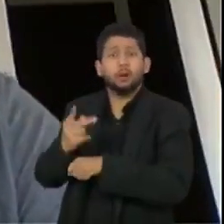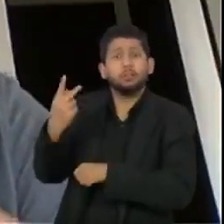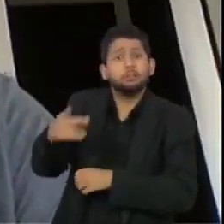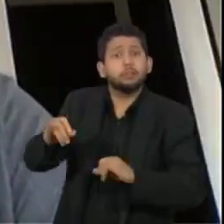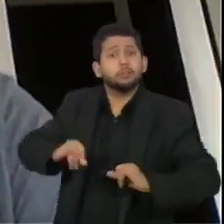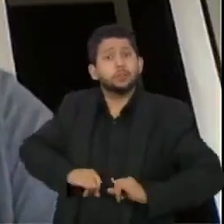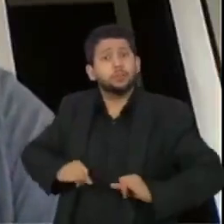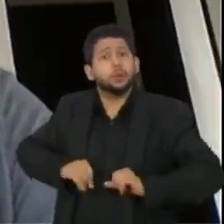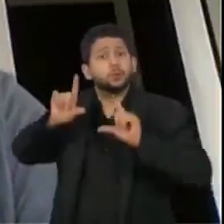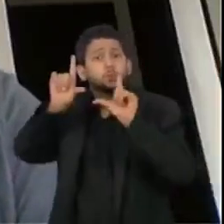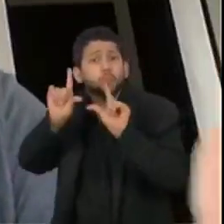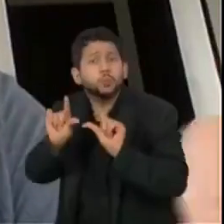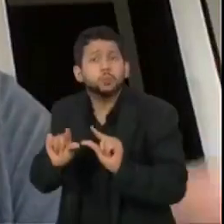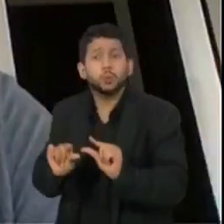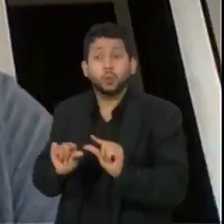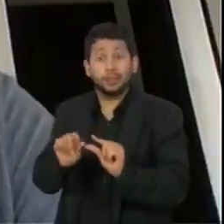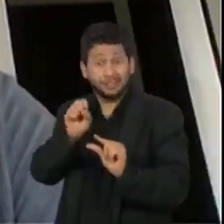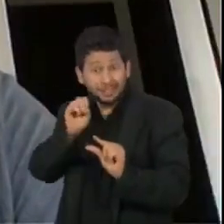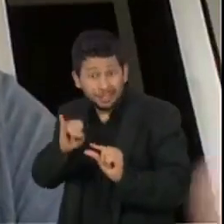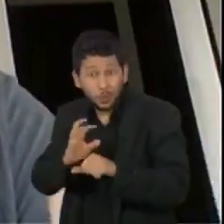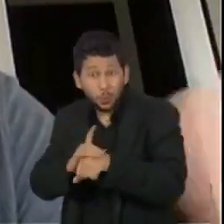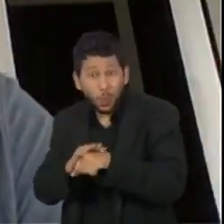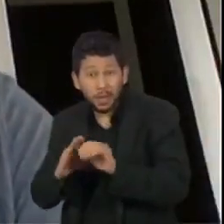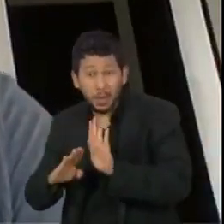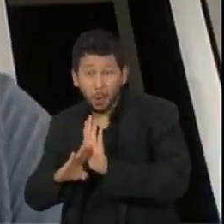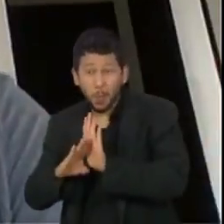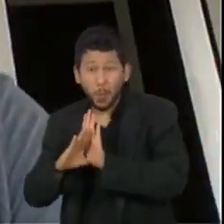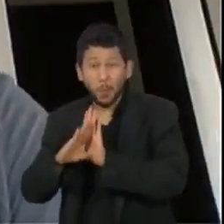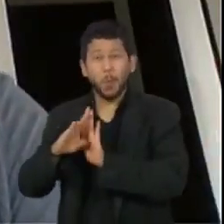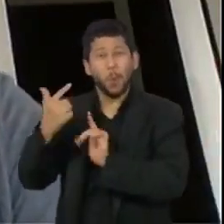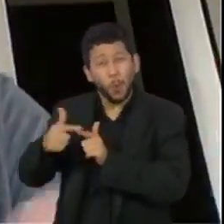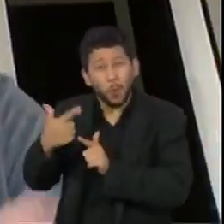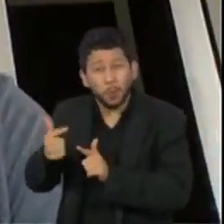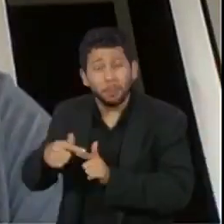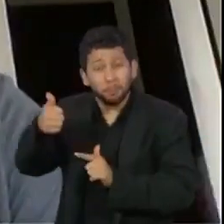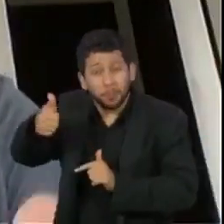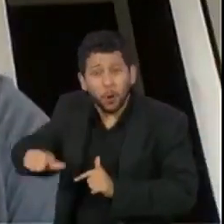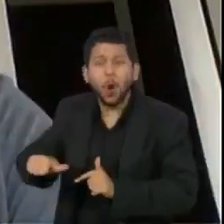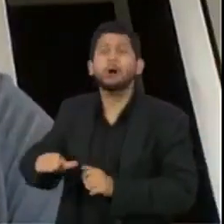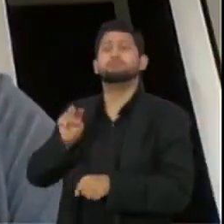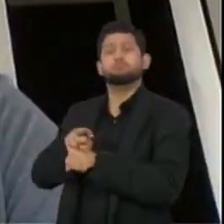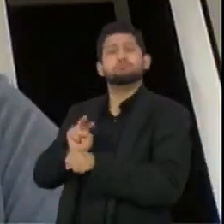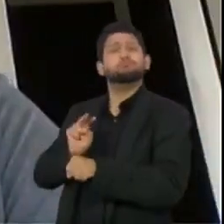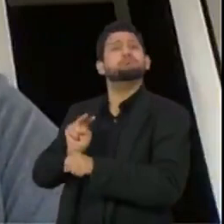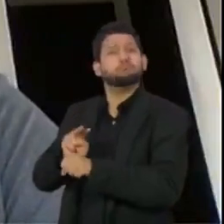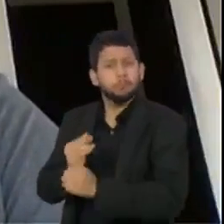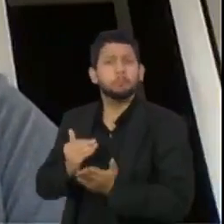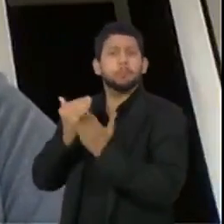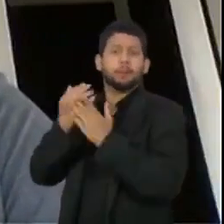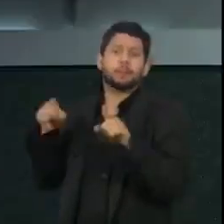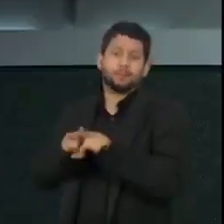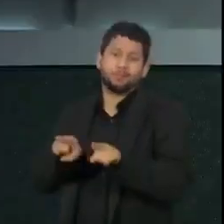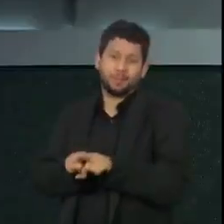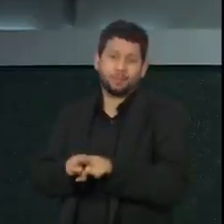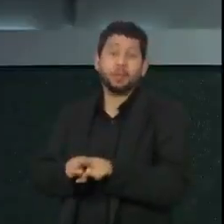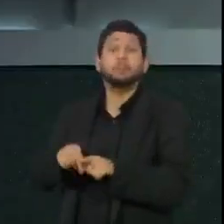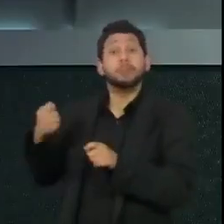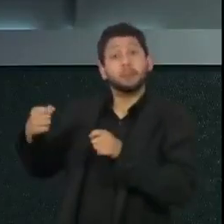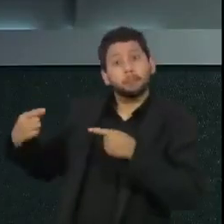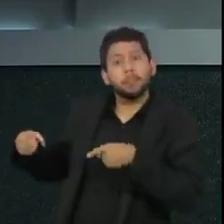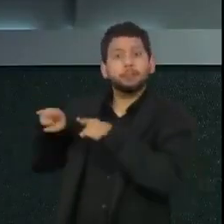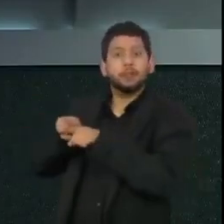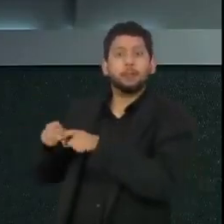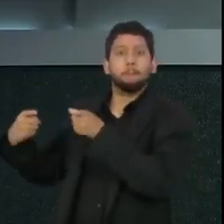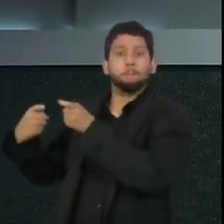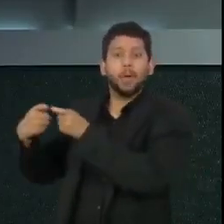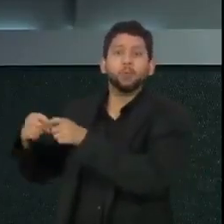necessidade conforme a progressão dessa doença. Então, no início, mais em parceria com a especialidade de origem,